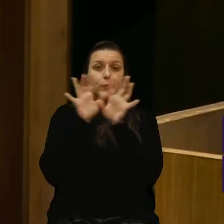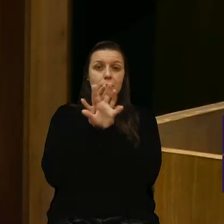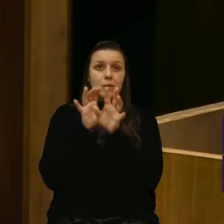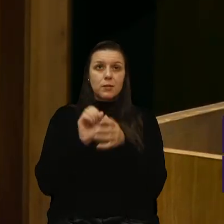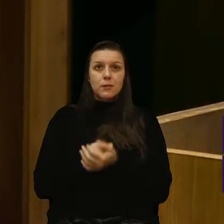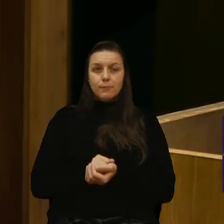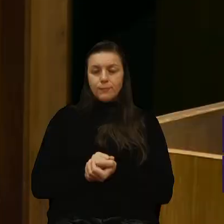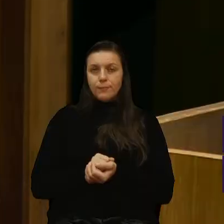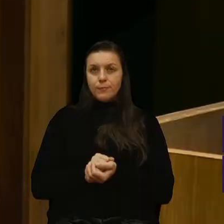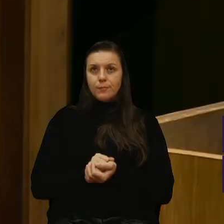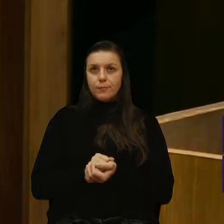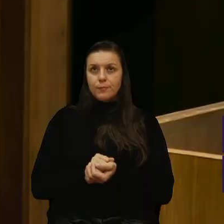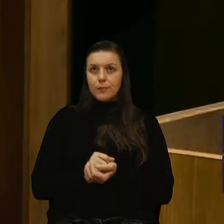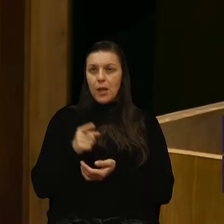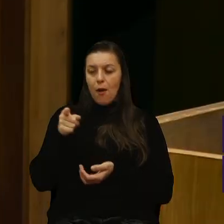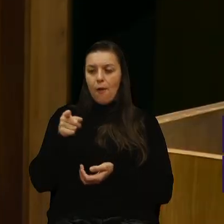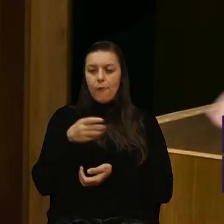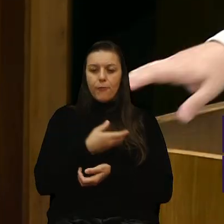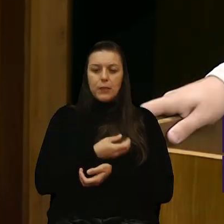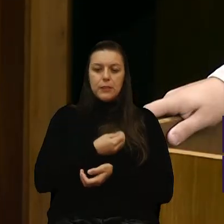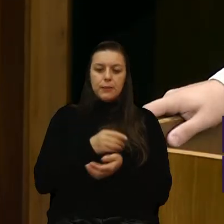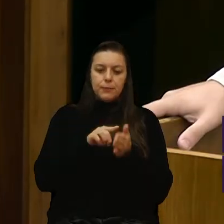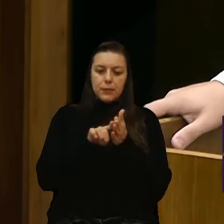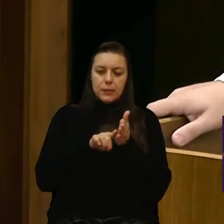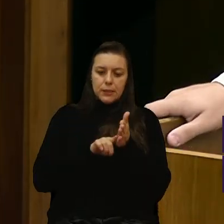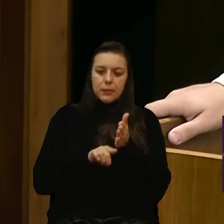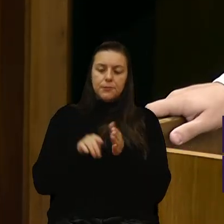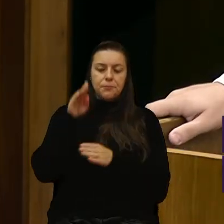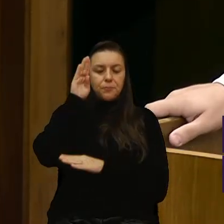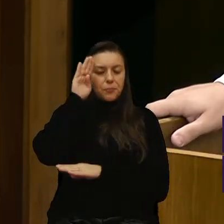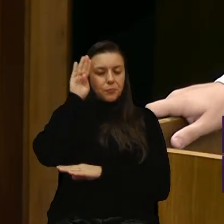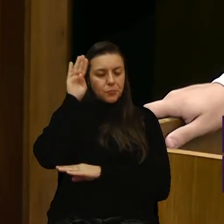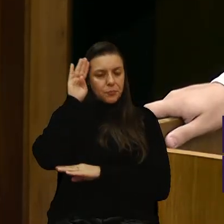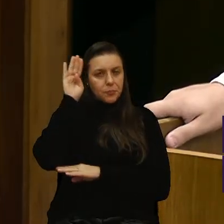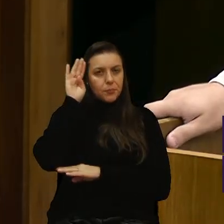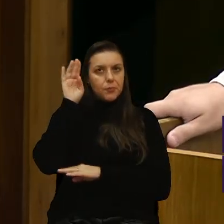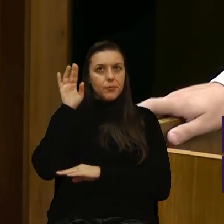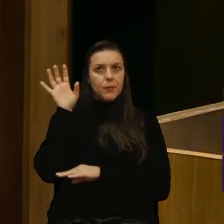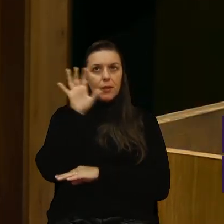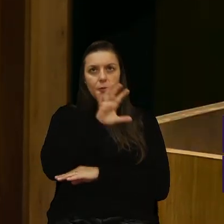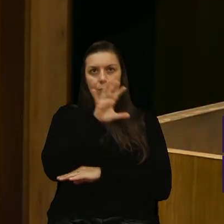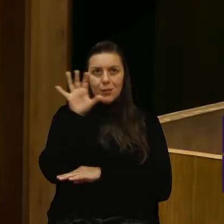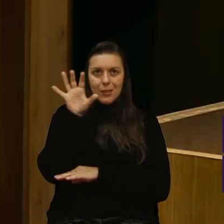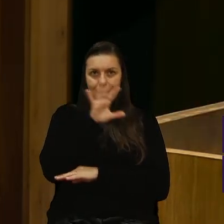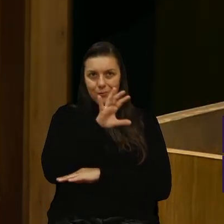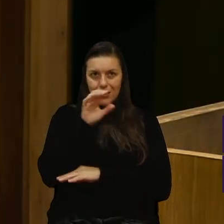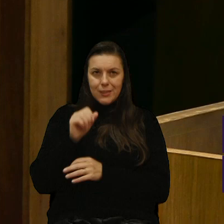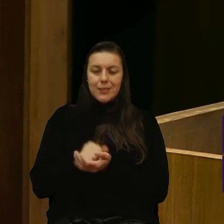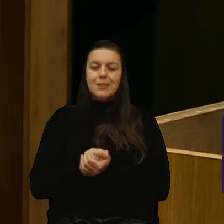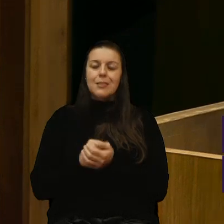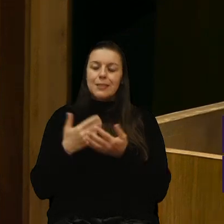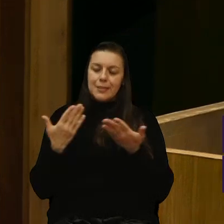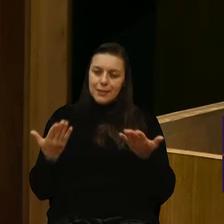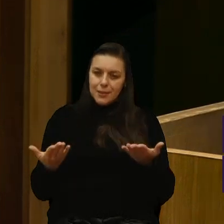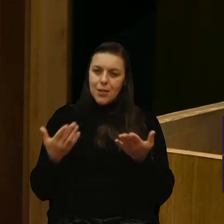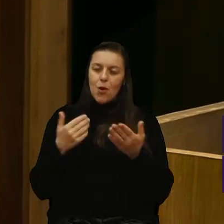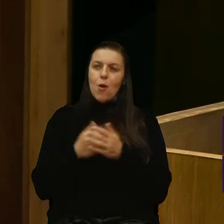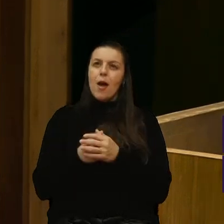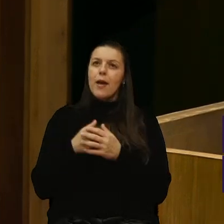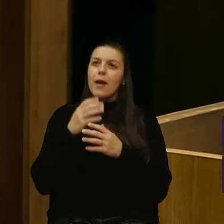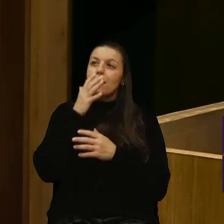E a senhora dedicou a vida à pesquisa, à academia, àqueles que muitas vezes são invisíveis. E isso que é admirável na conduta da